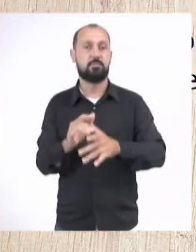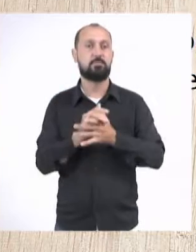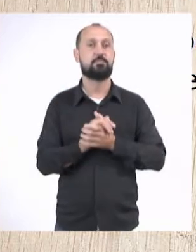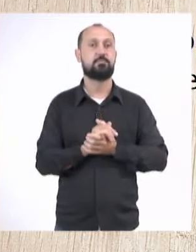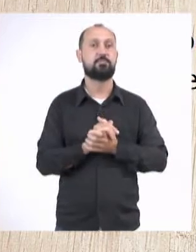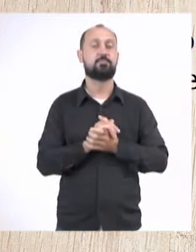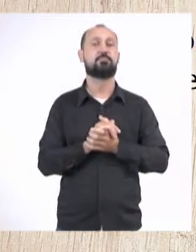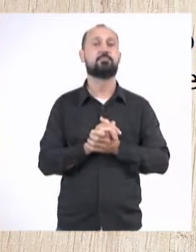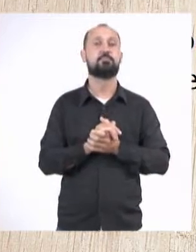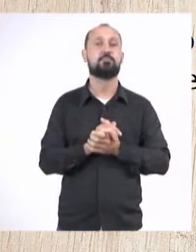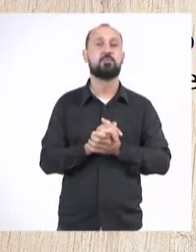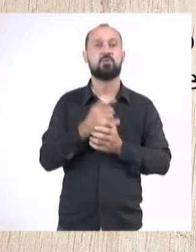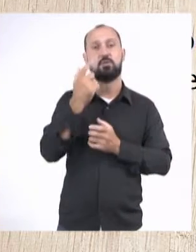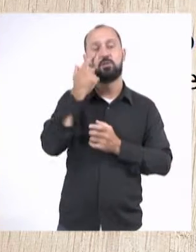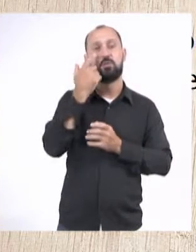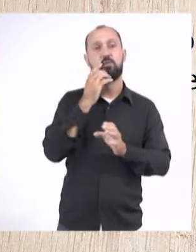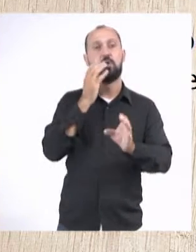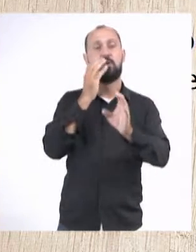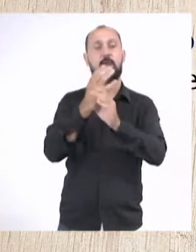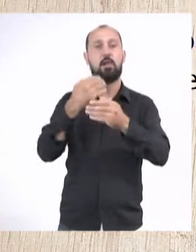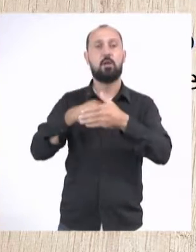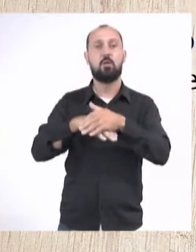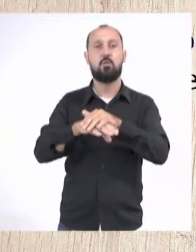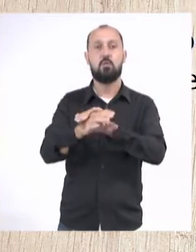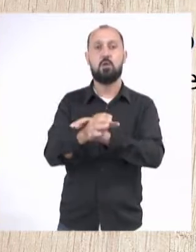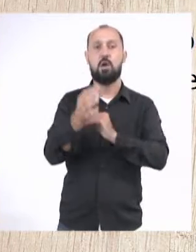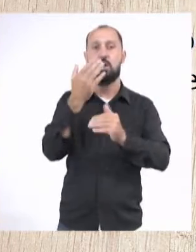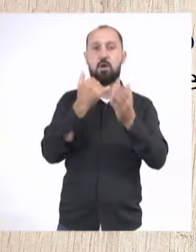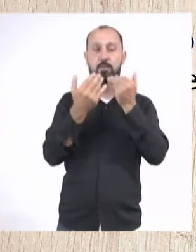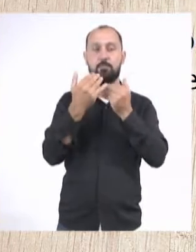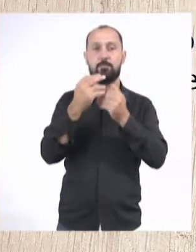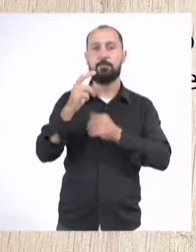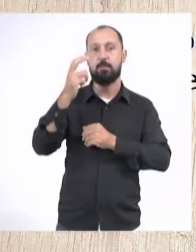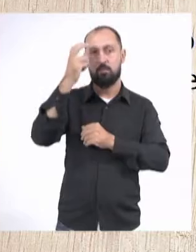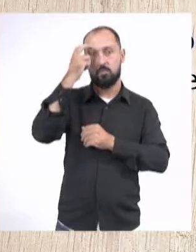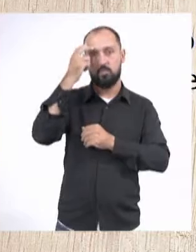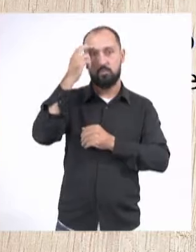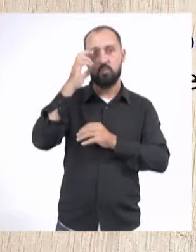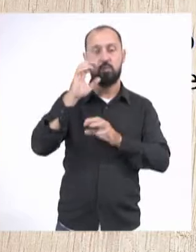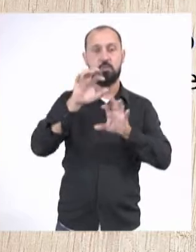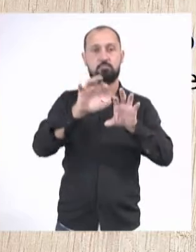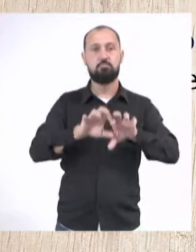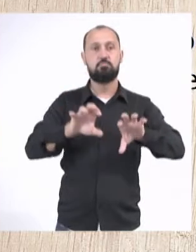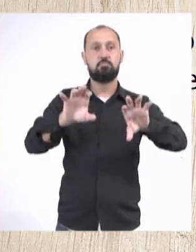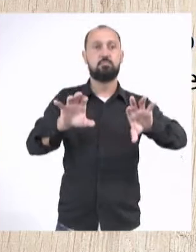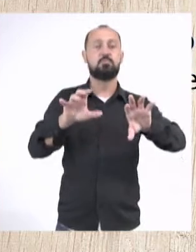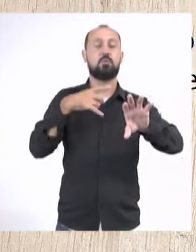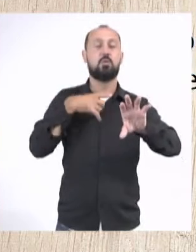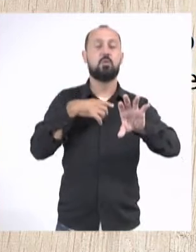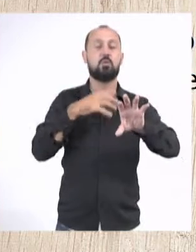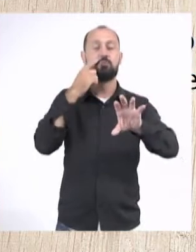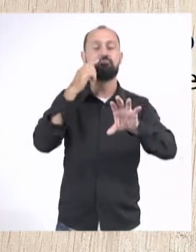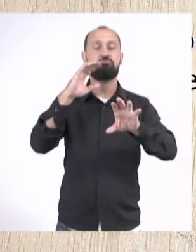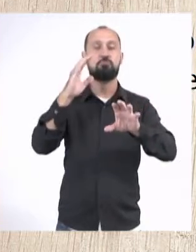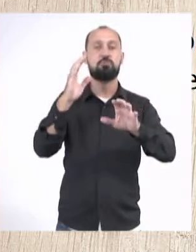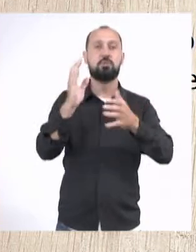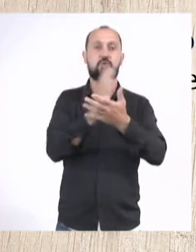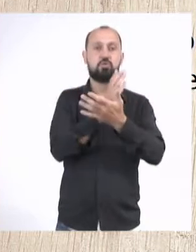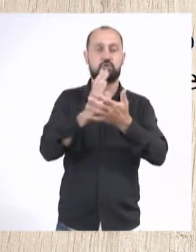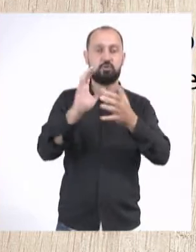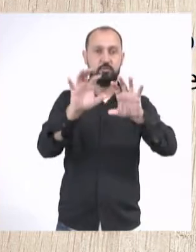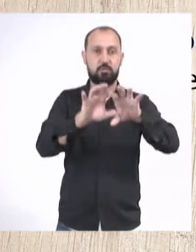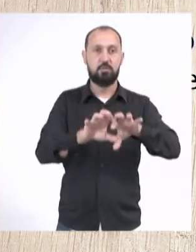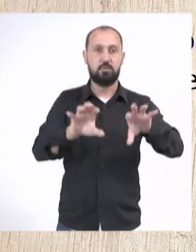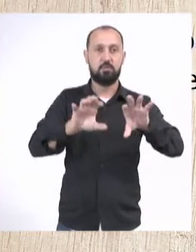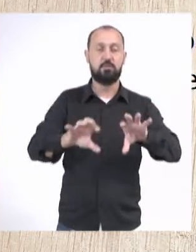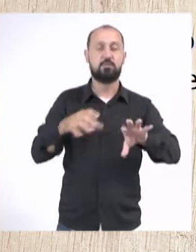Mas identificando que os hábitos alimentares, né, a cultura alimentar mudam, nós agora dividimos, agora esses cardápios